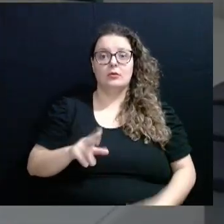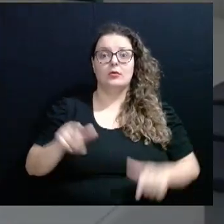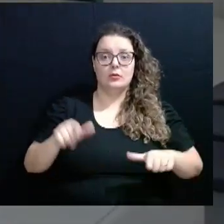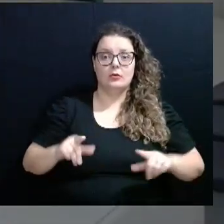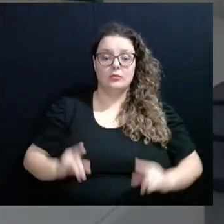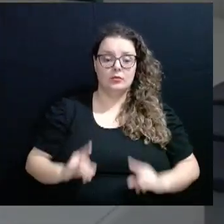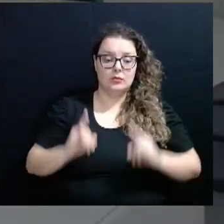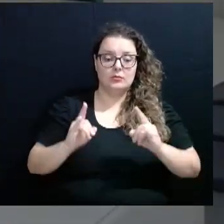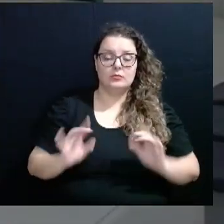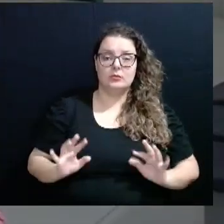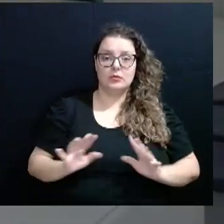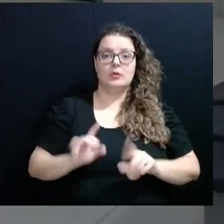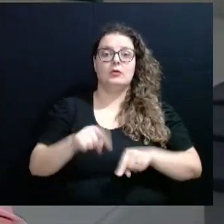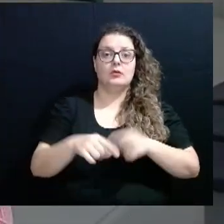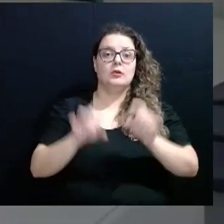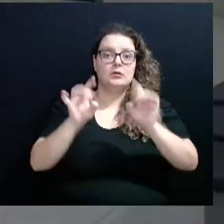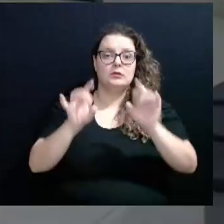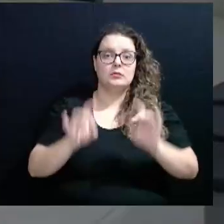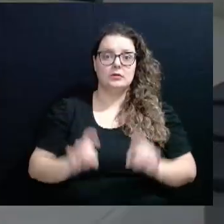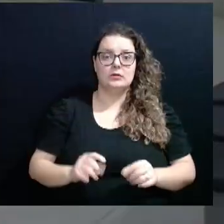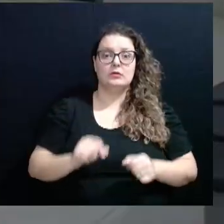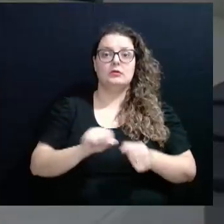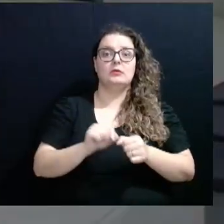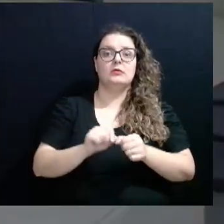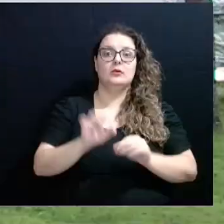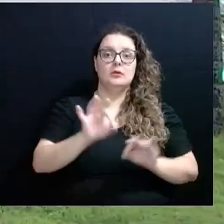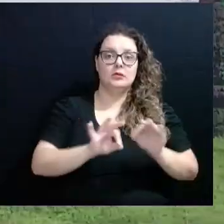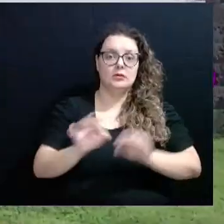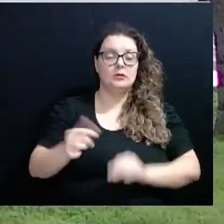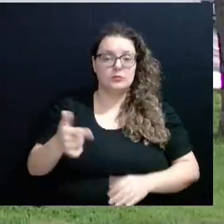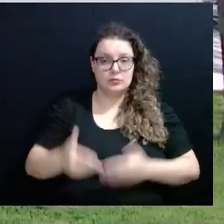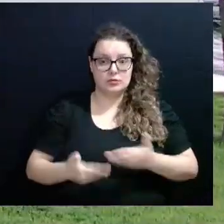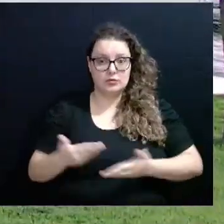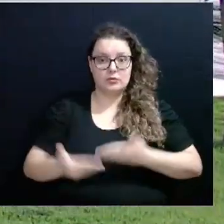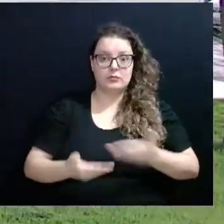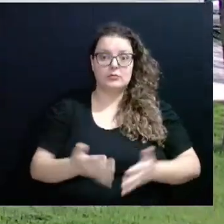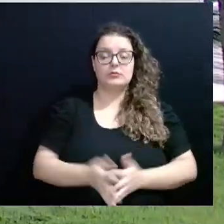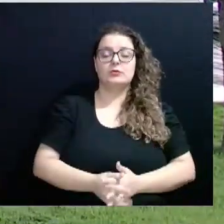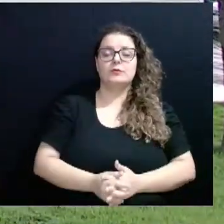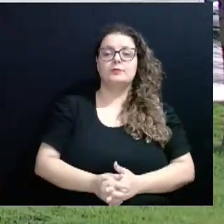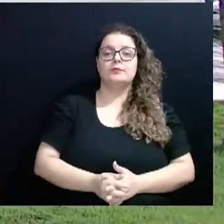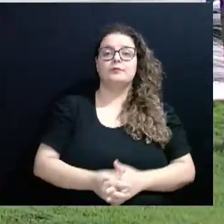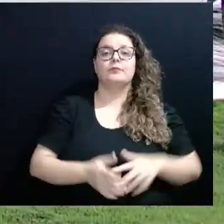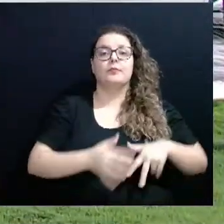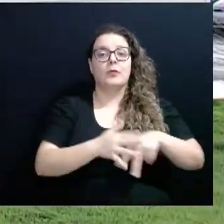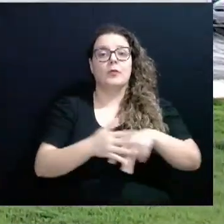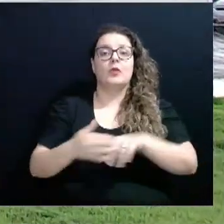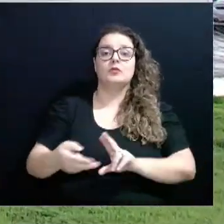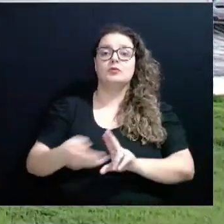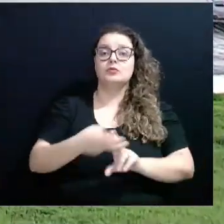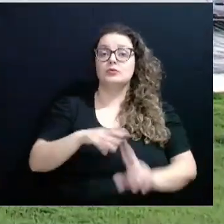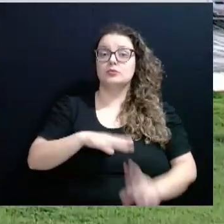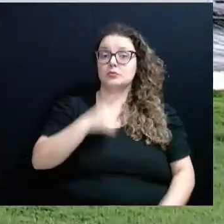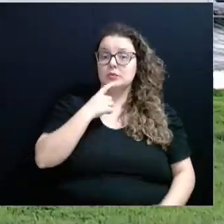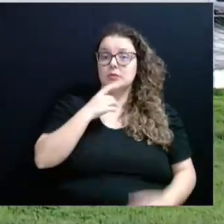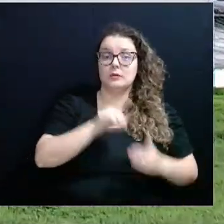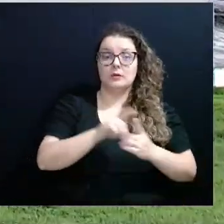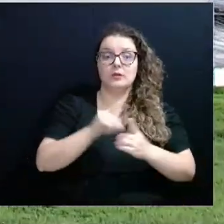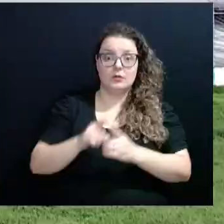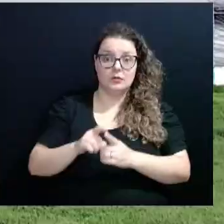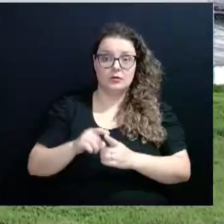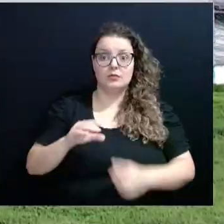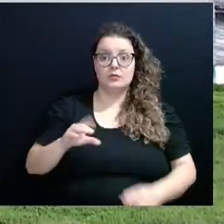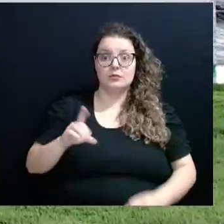outras especialidades, a gente está fazendo essa reorganização dos serviços. Os pacientes do SUS municipal são atendidos no CDO